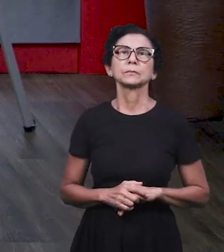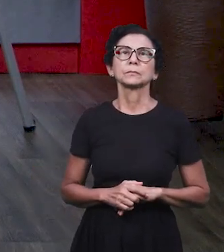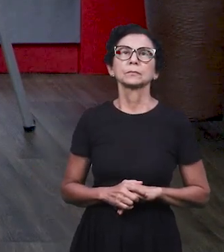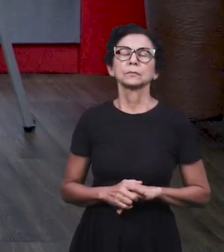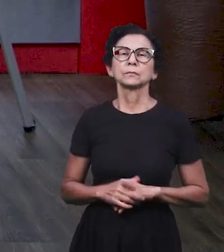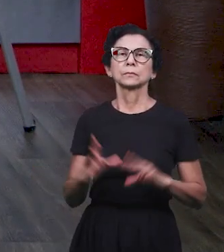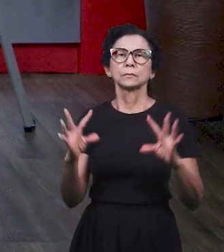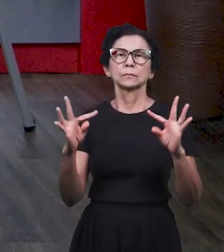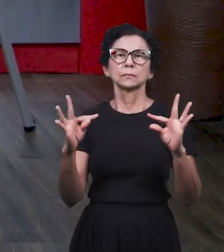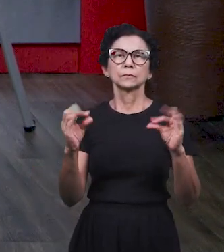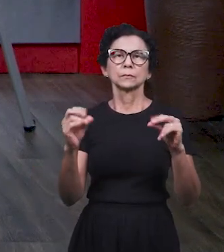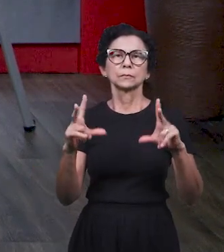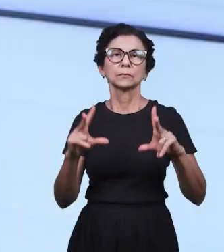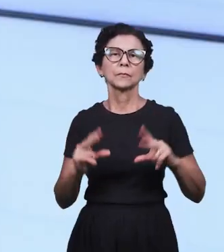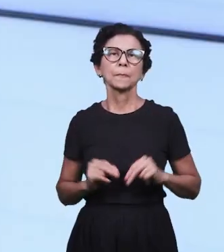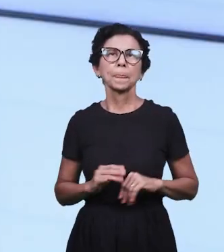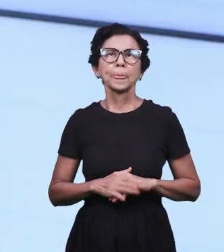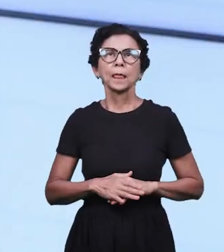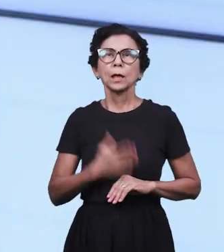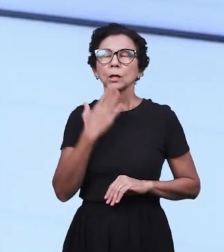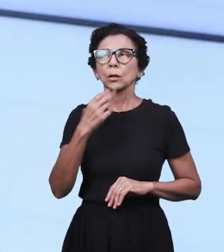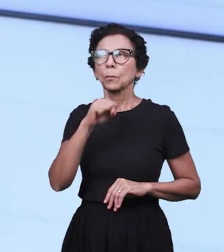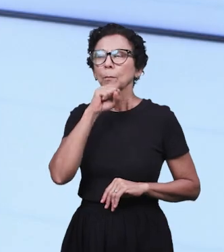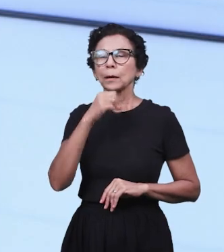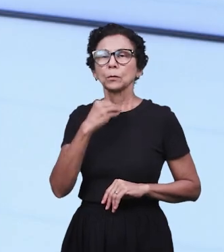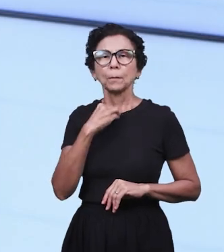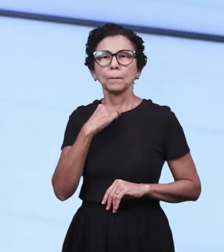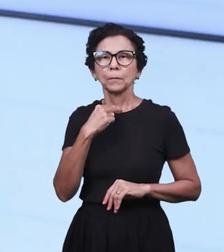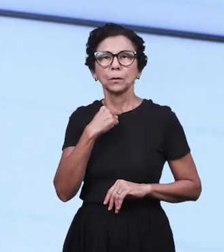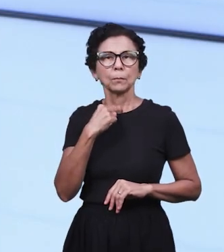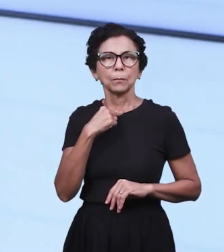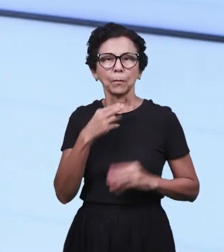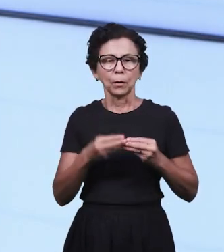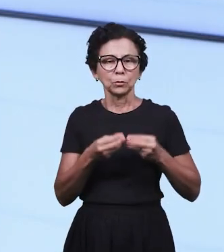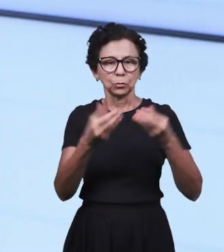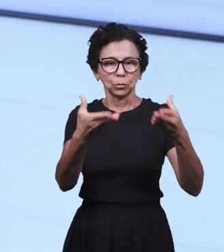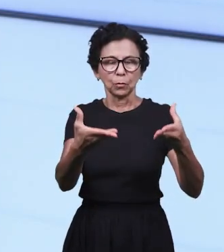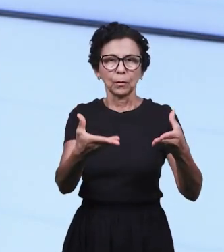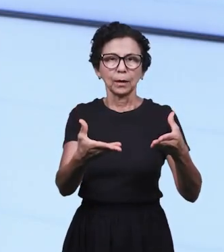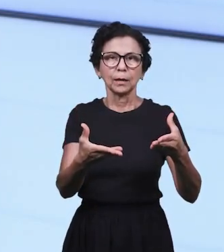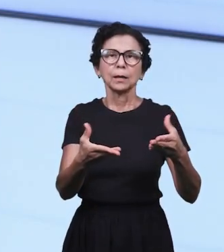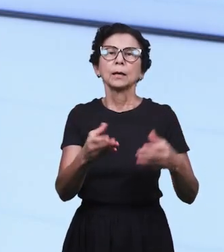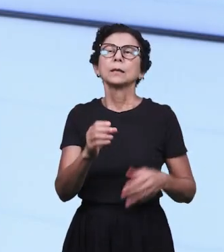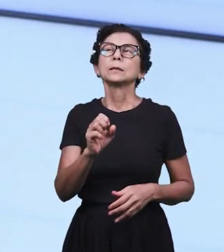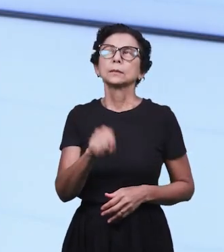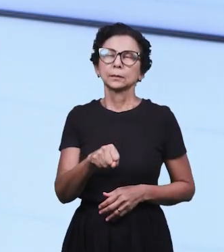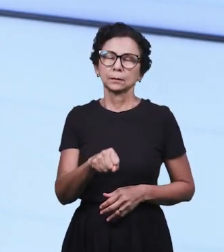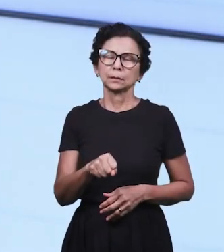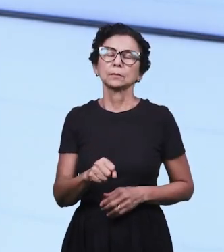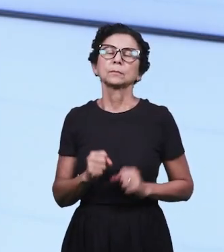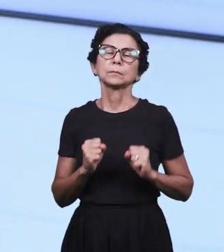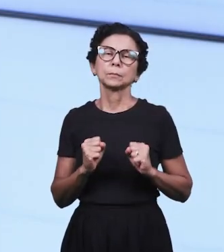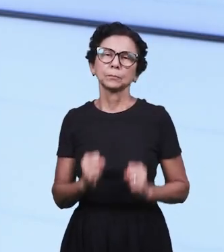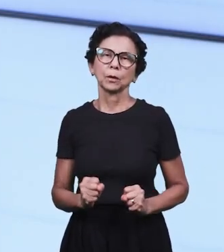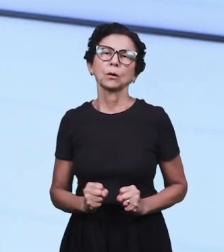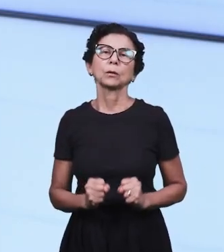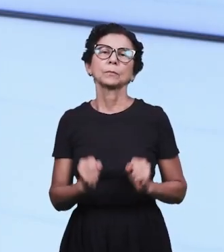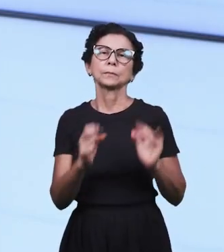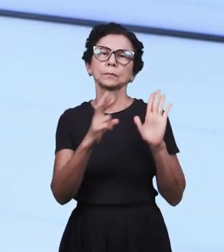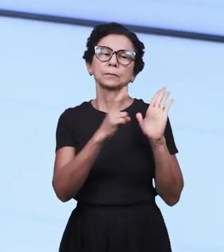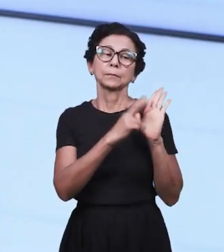né? Ah, mas o pai então não pode fazer a doação? Pode, ele pode fazer a doação, mas existem os requisitos que ele